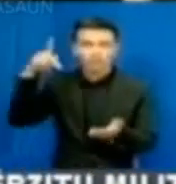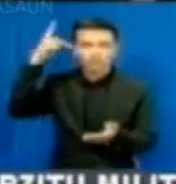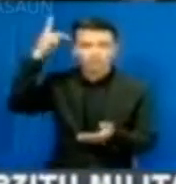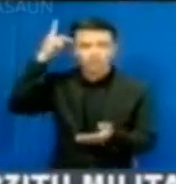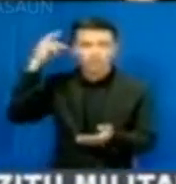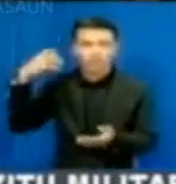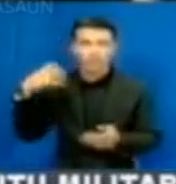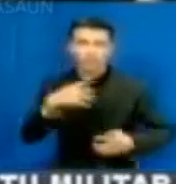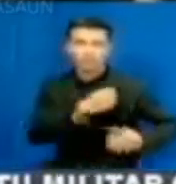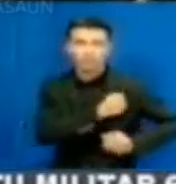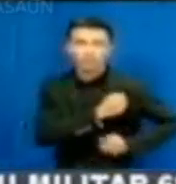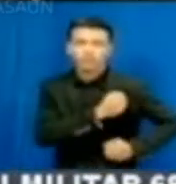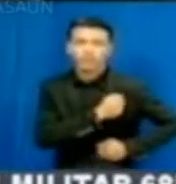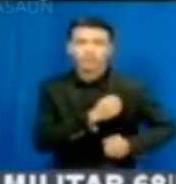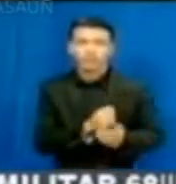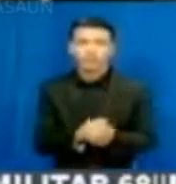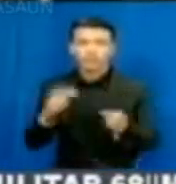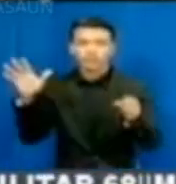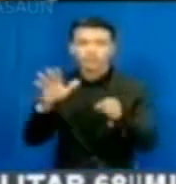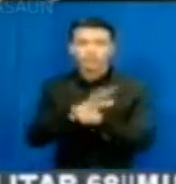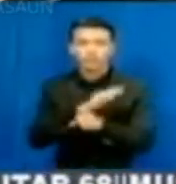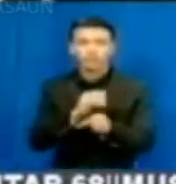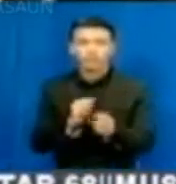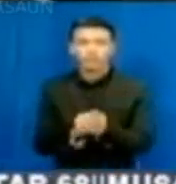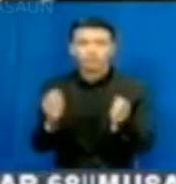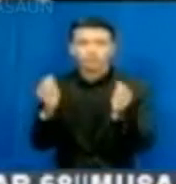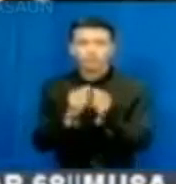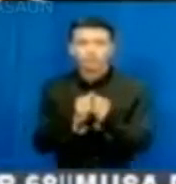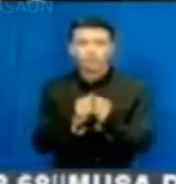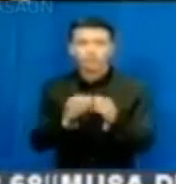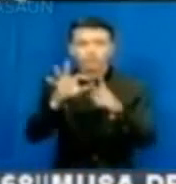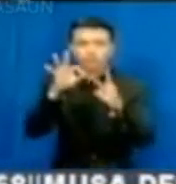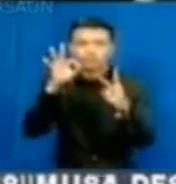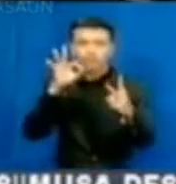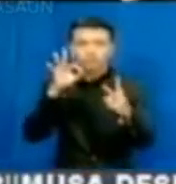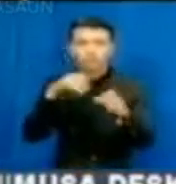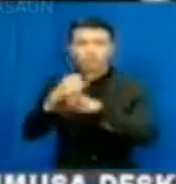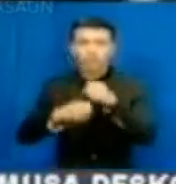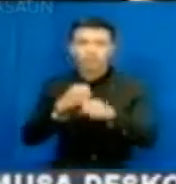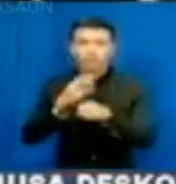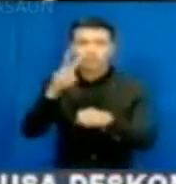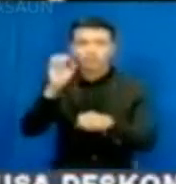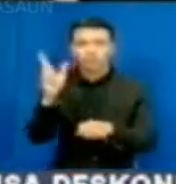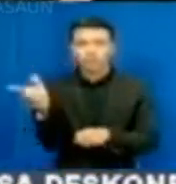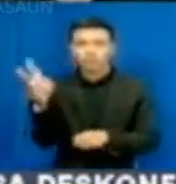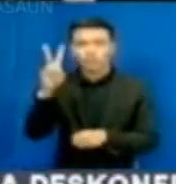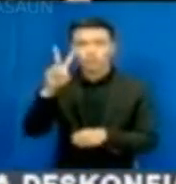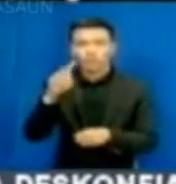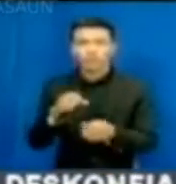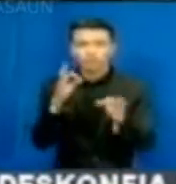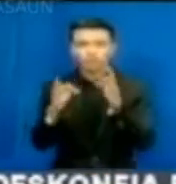instituição de FFDTL nian. Nebe na colo irregular ali liu e a proceso de recrutamento tira rio rua, rua nulo resu rua. Atu